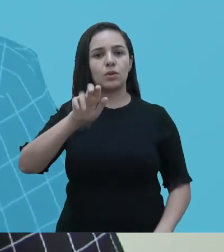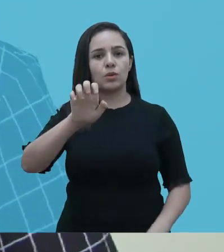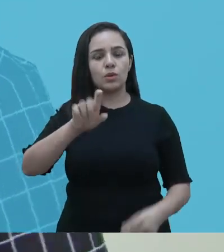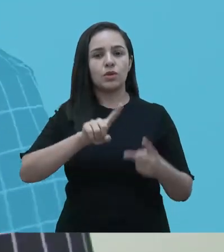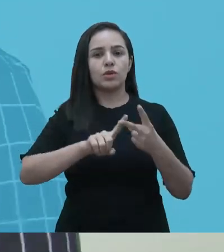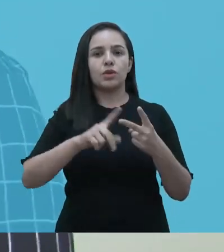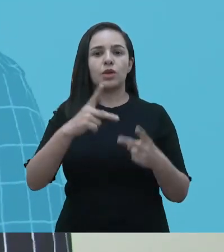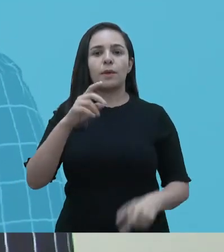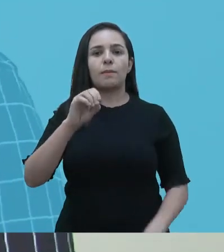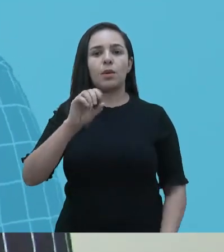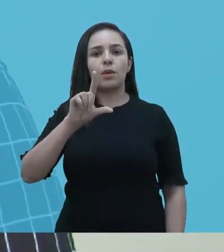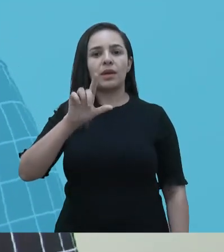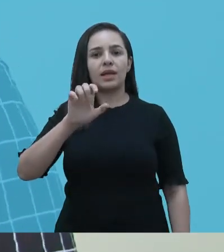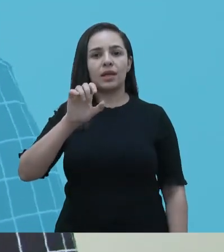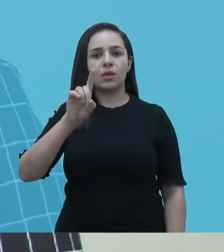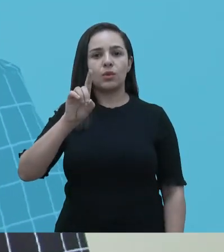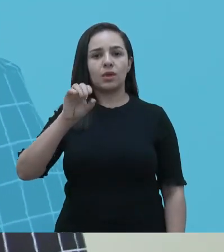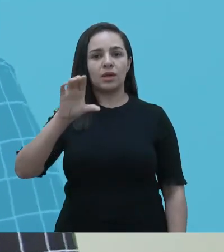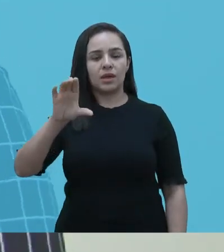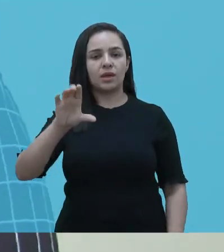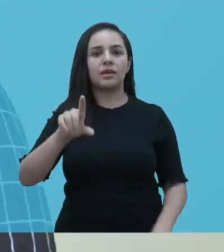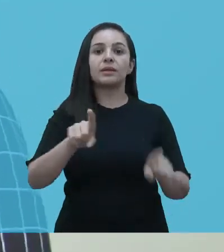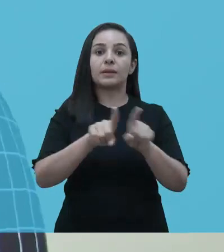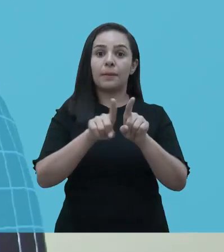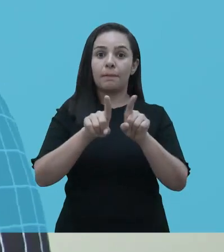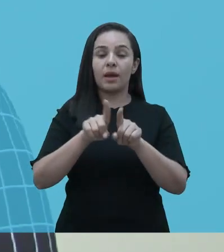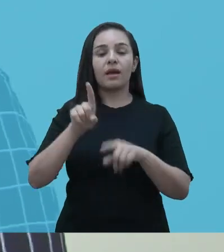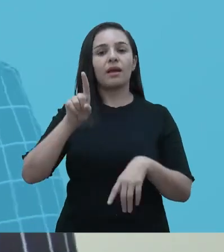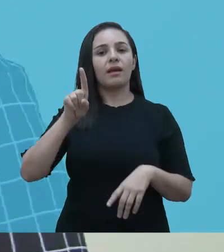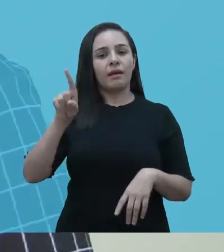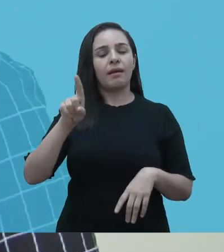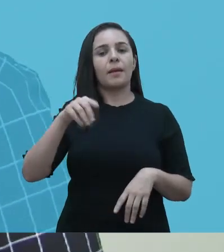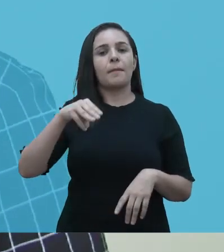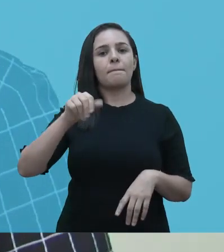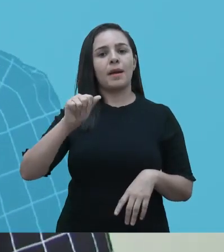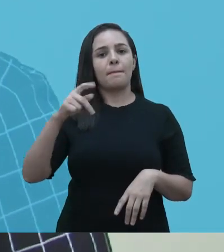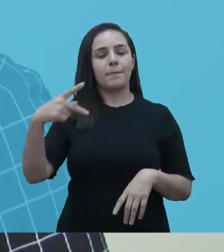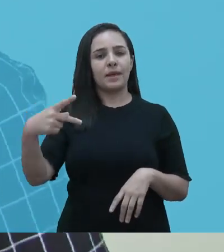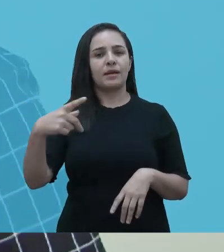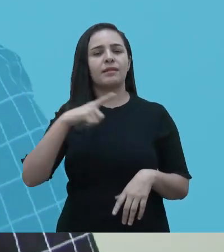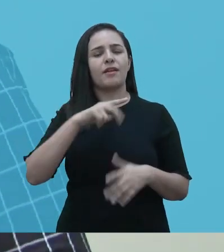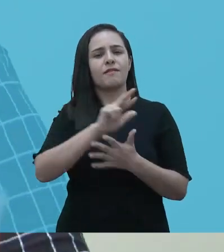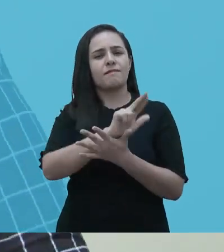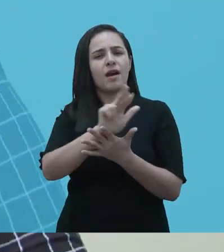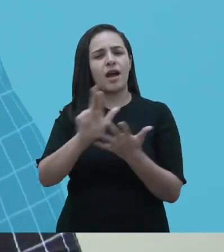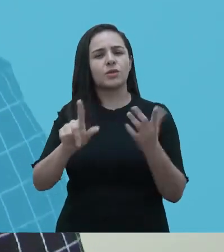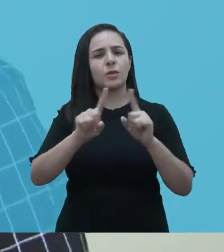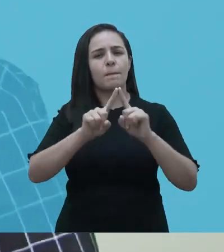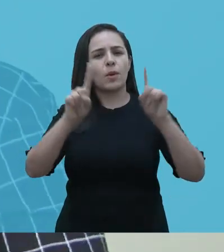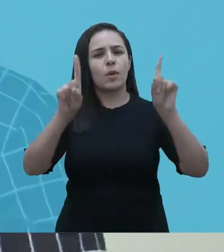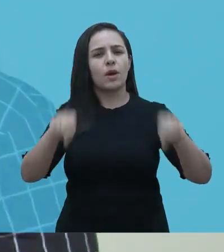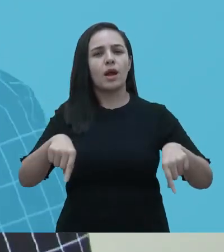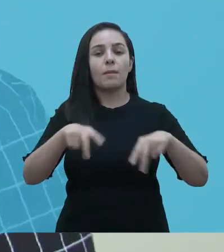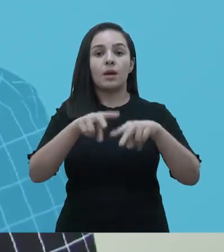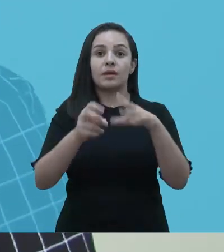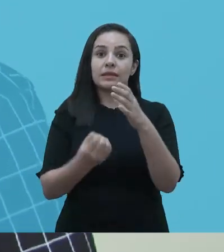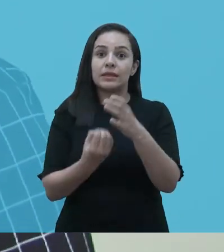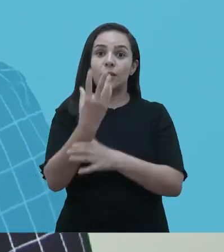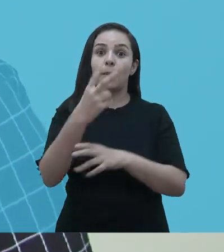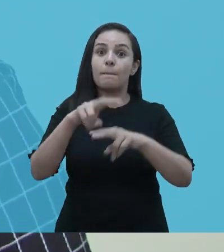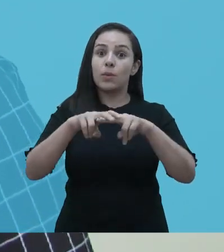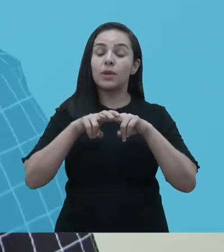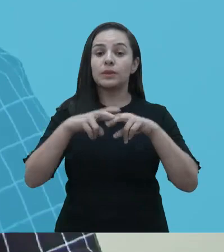guo ni o pólo é duque o ppa c da feac e o map então a partir dessa